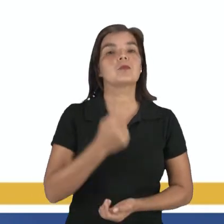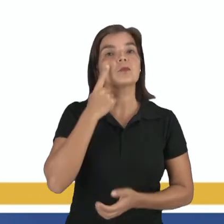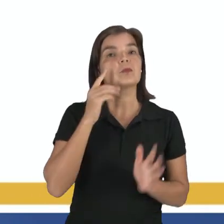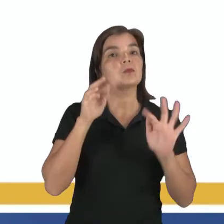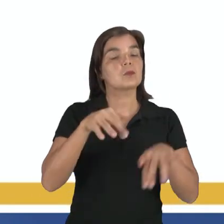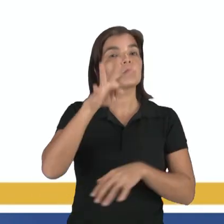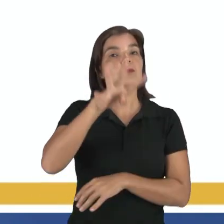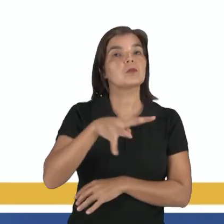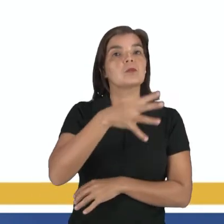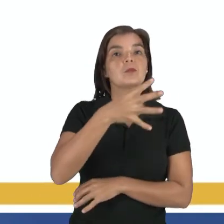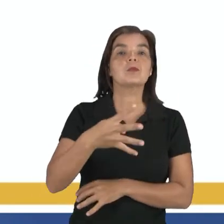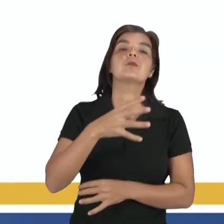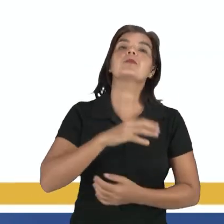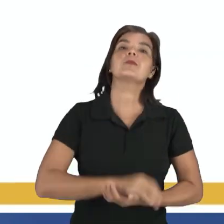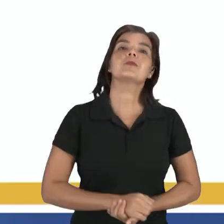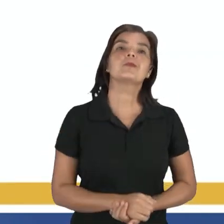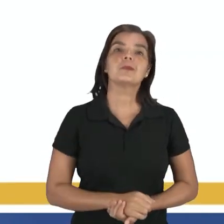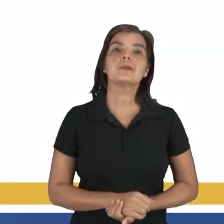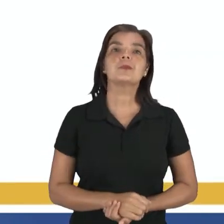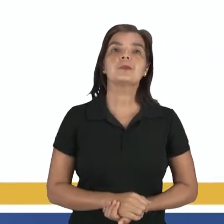conclui a tabela.